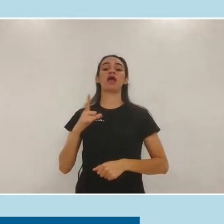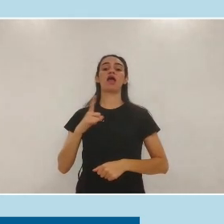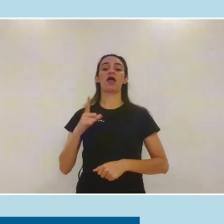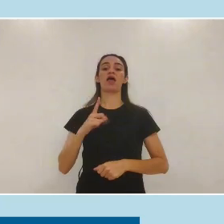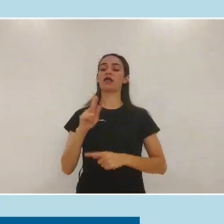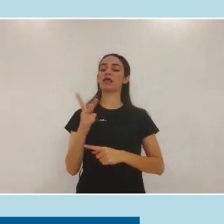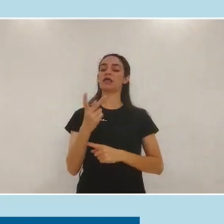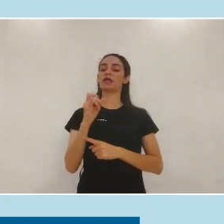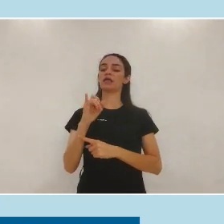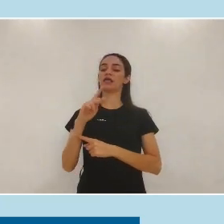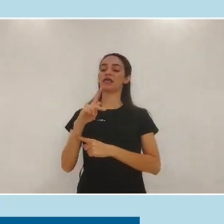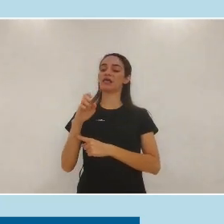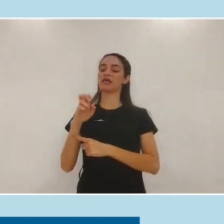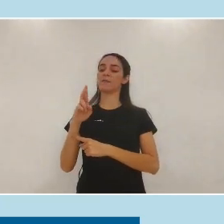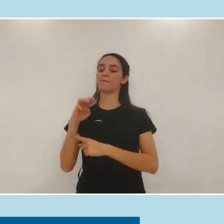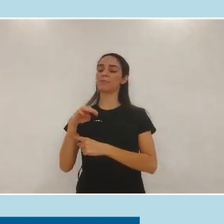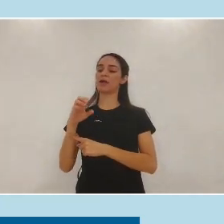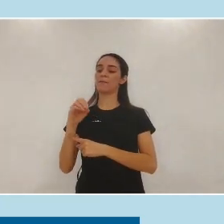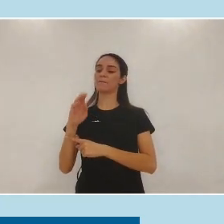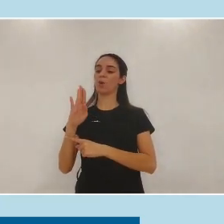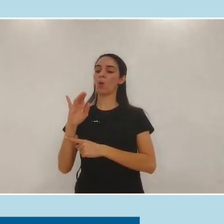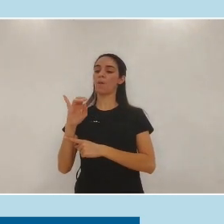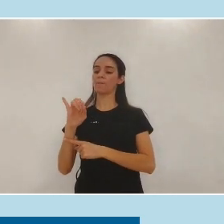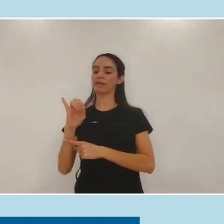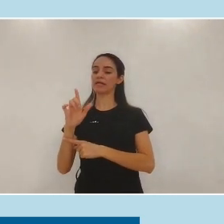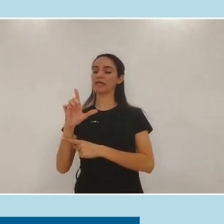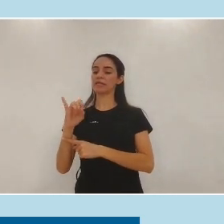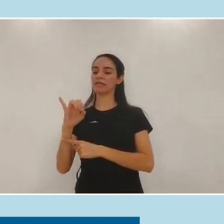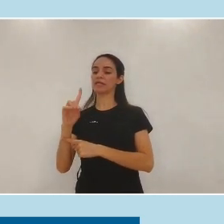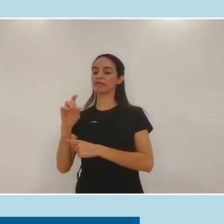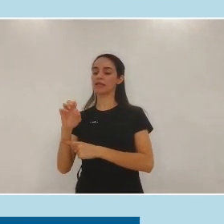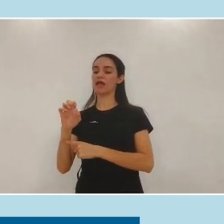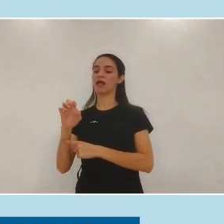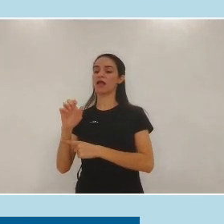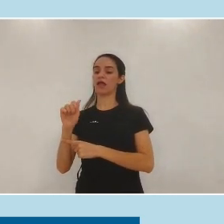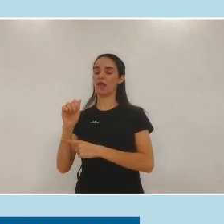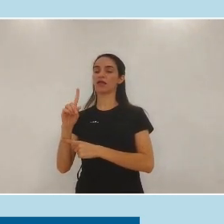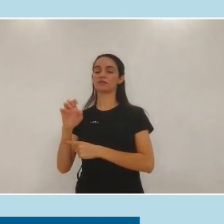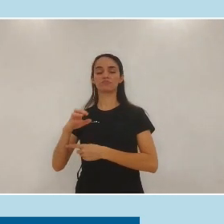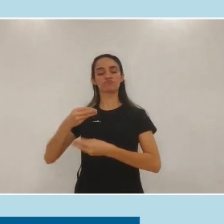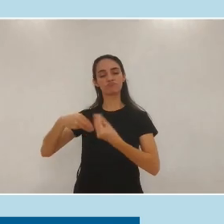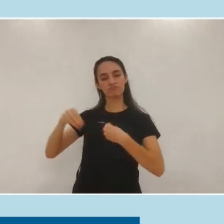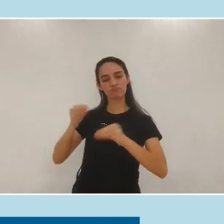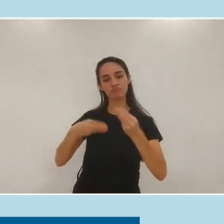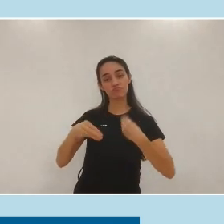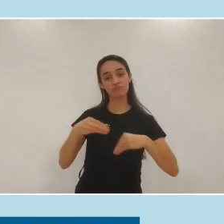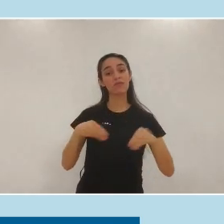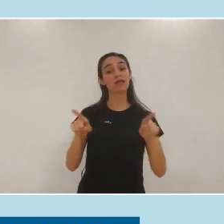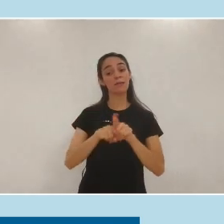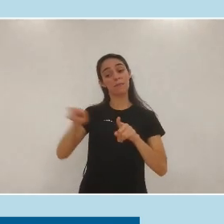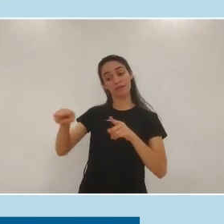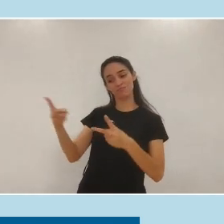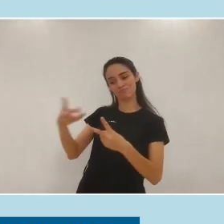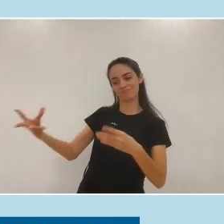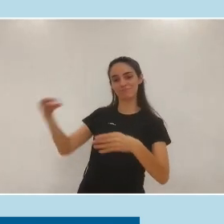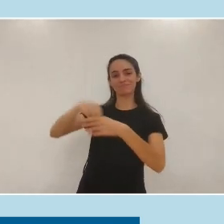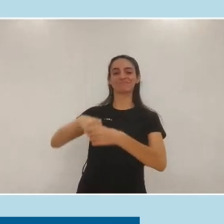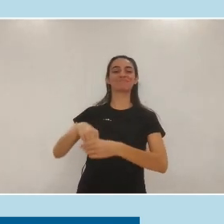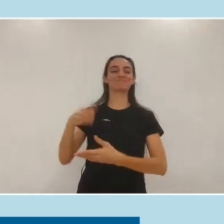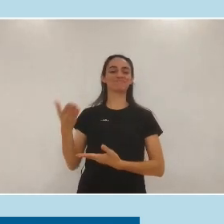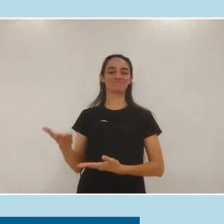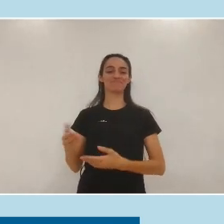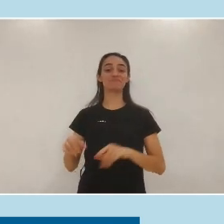motor. Então, os dois juntos aí. Problemas de coordenação motora e questões